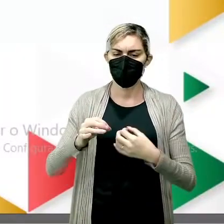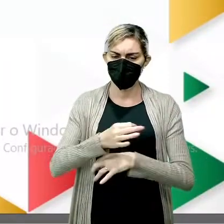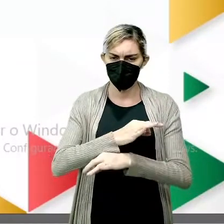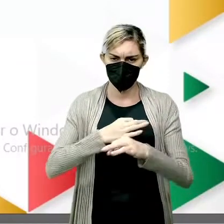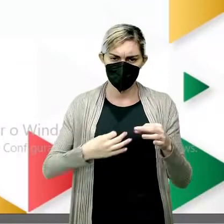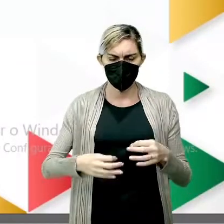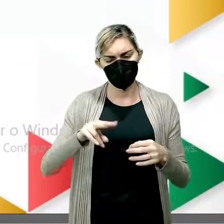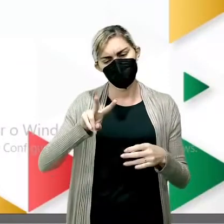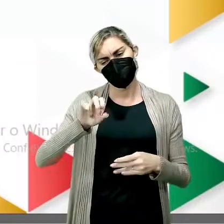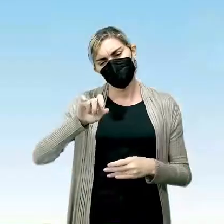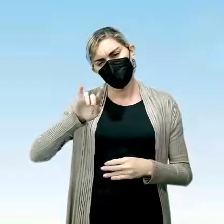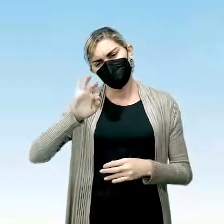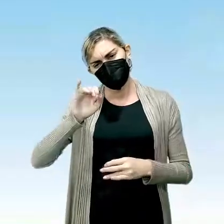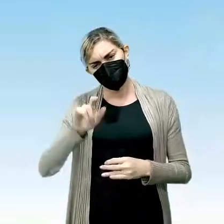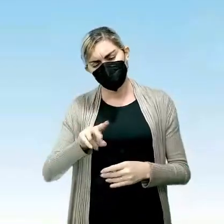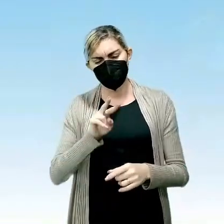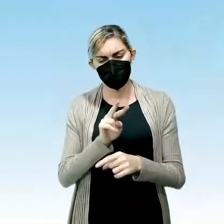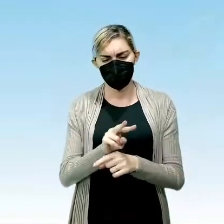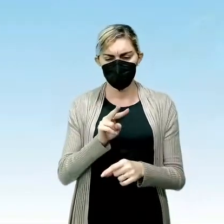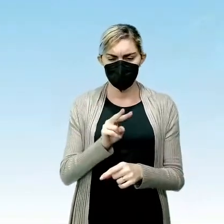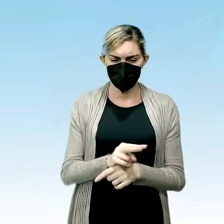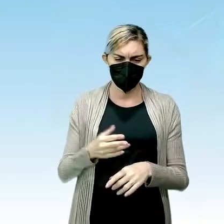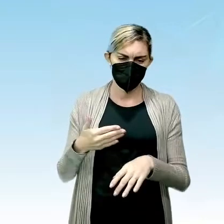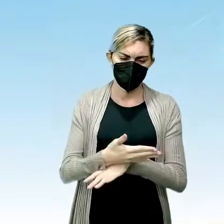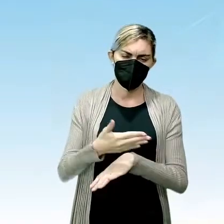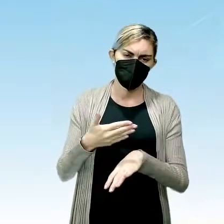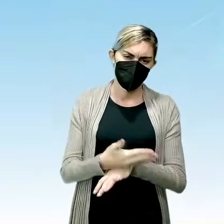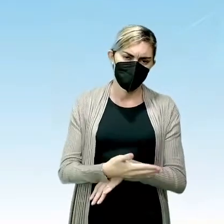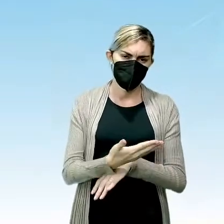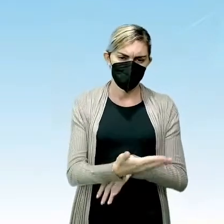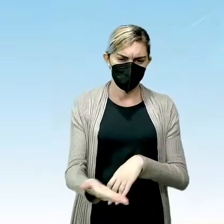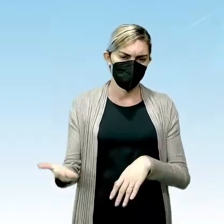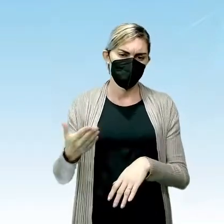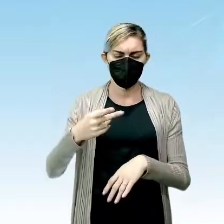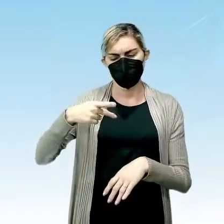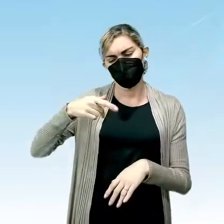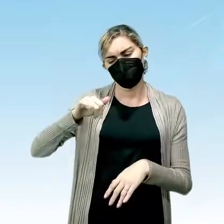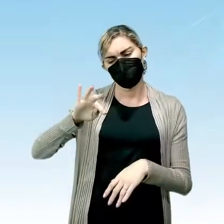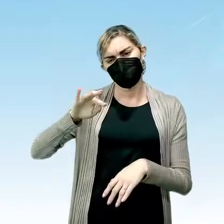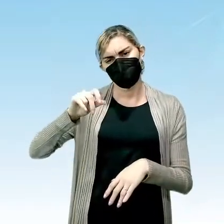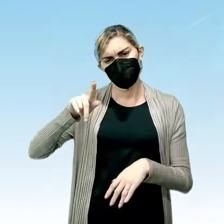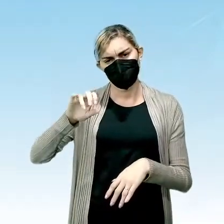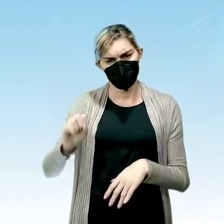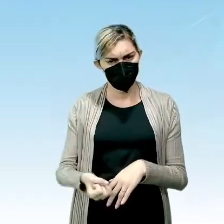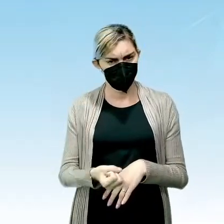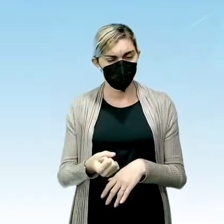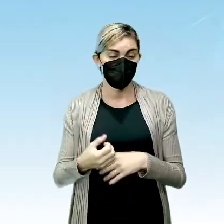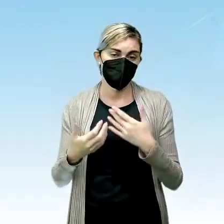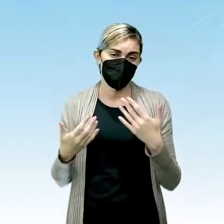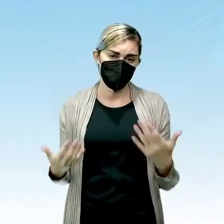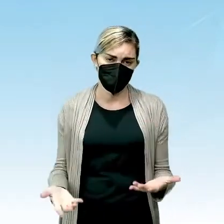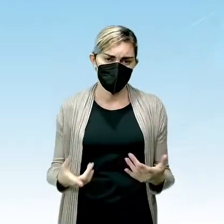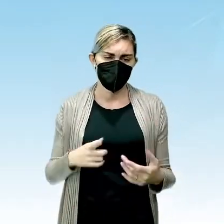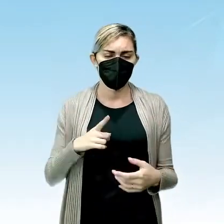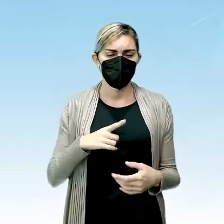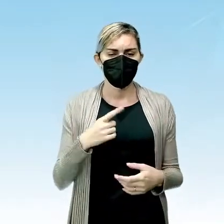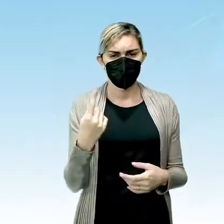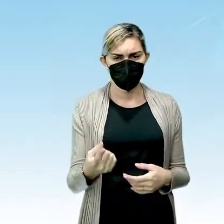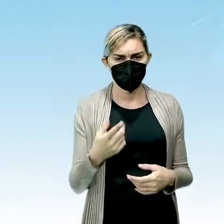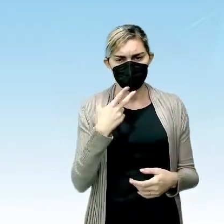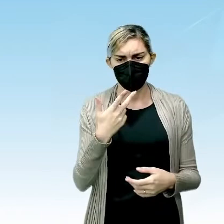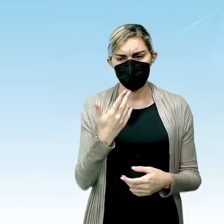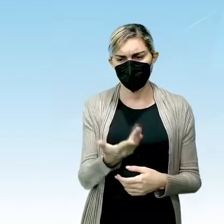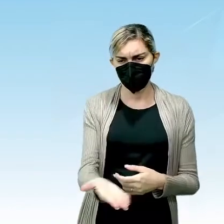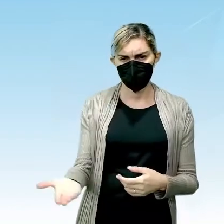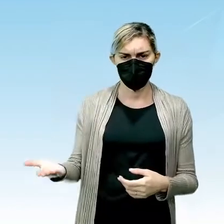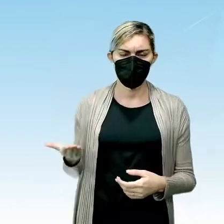irá proteger contra a entrada, no caso ali, de patógenos. Bom, eu quero falar para vocês